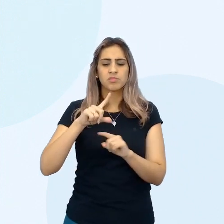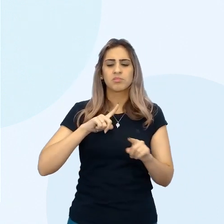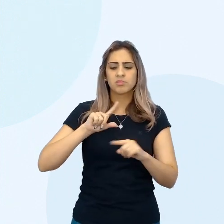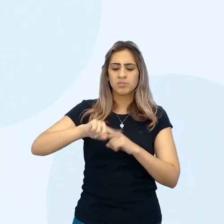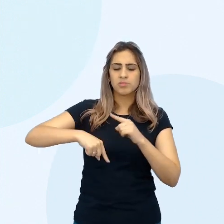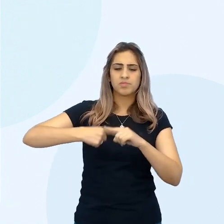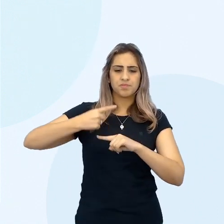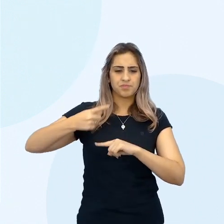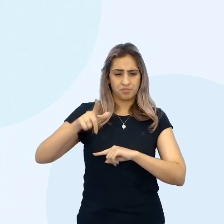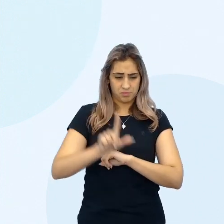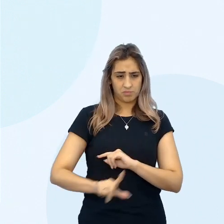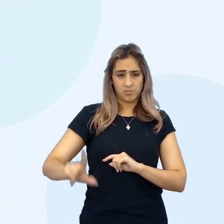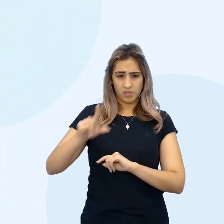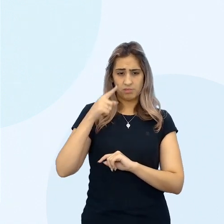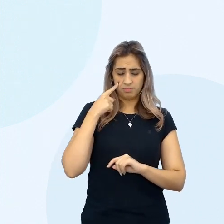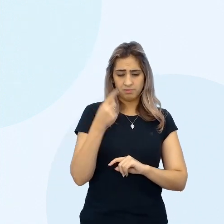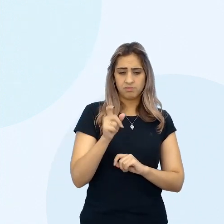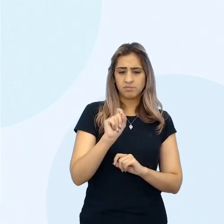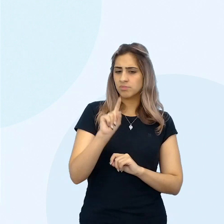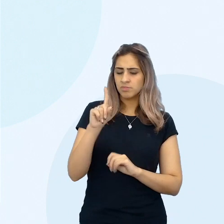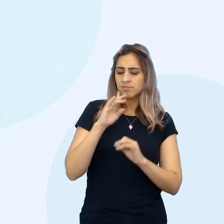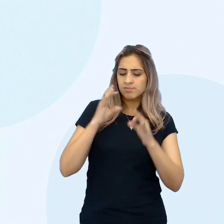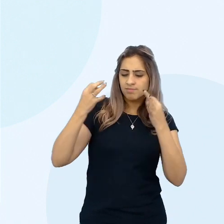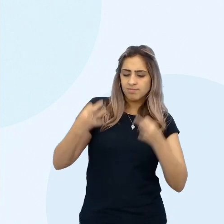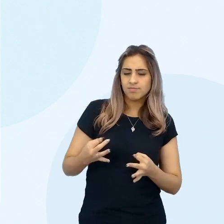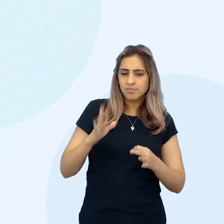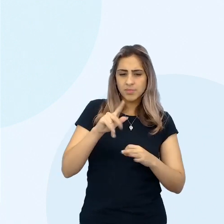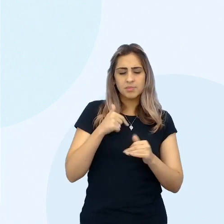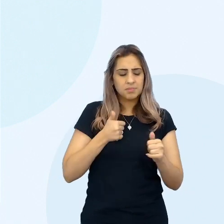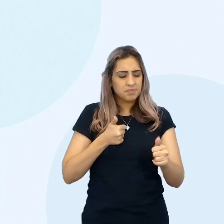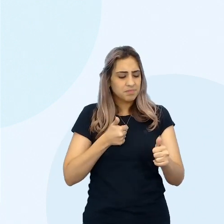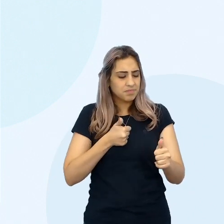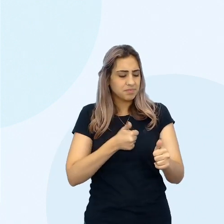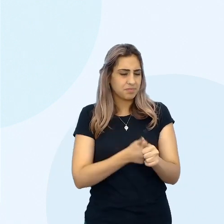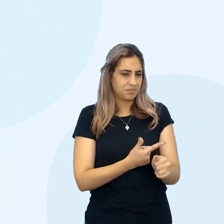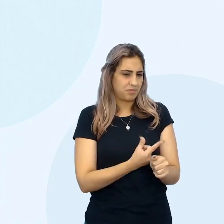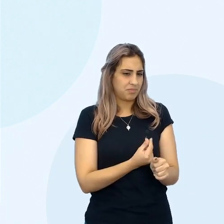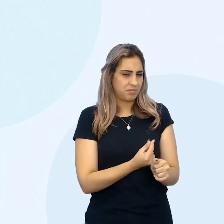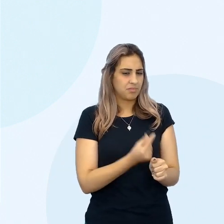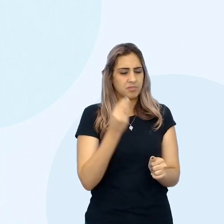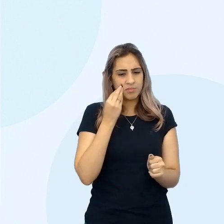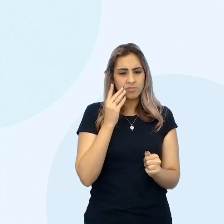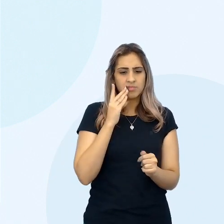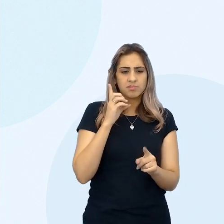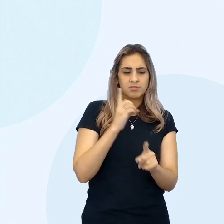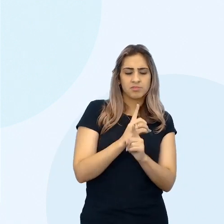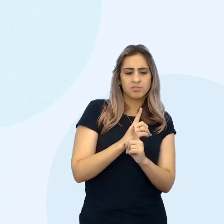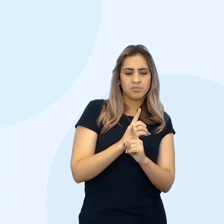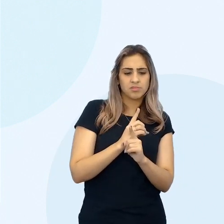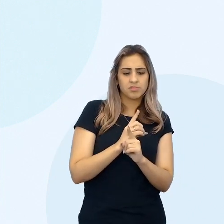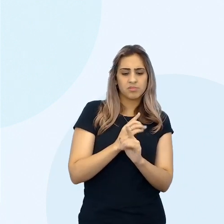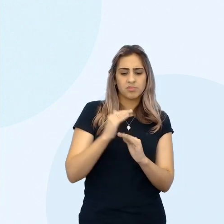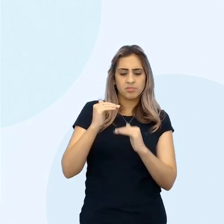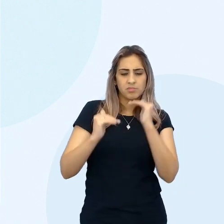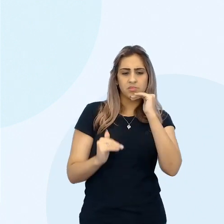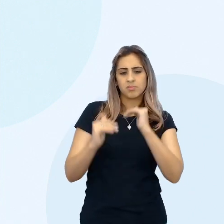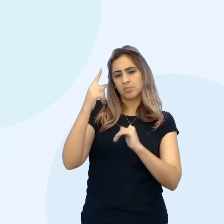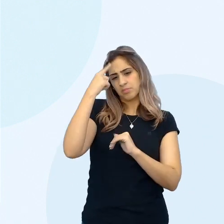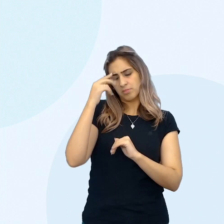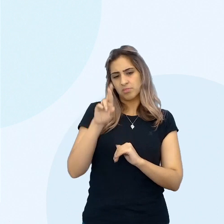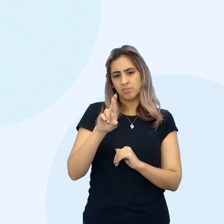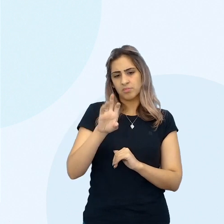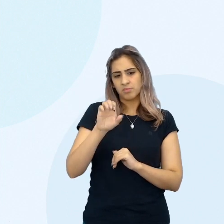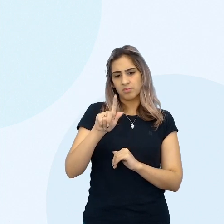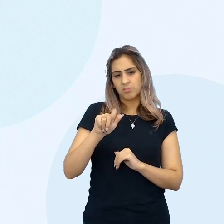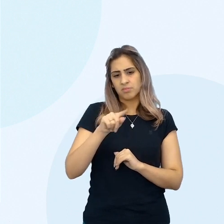depois. Perfeito. Claro que é para prever, não quer dizer que é exato, mas é mais aproximado. E é o que a gente tenta, né? O que a gente espera, o que estima, pensando na regressão